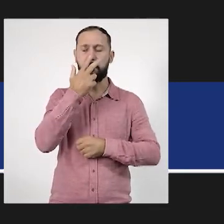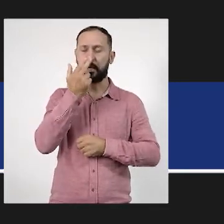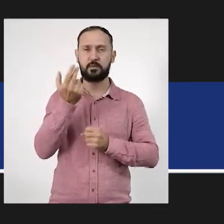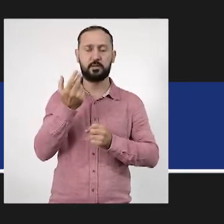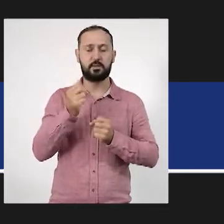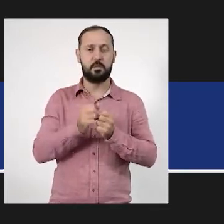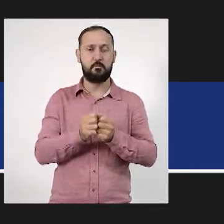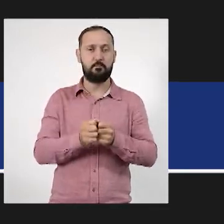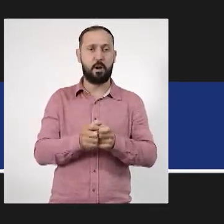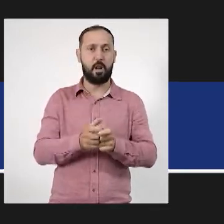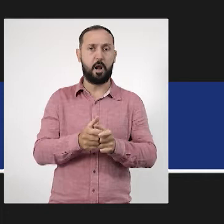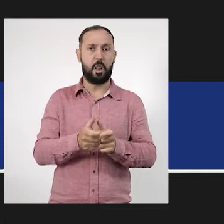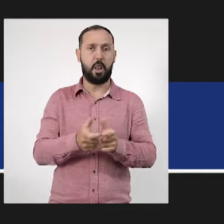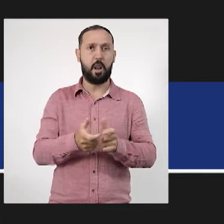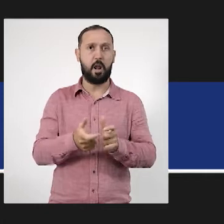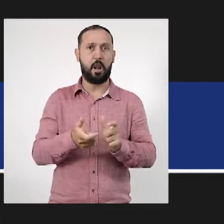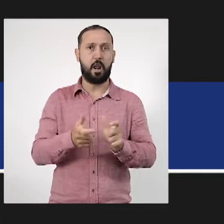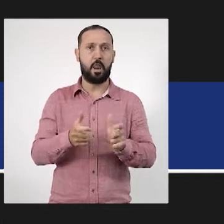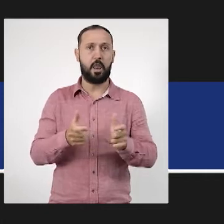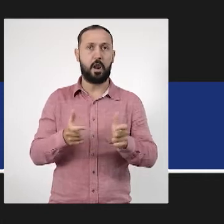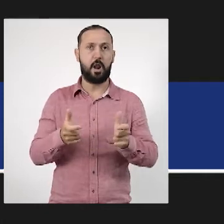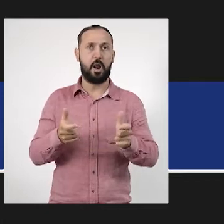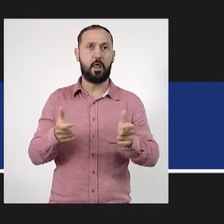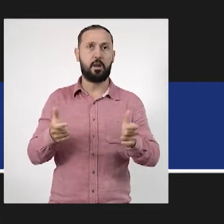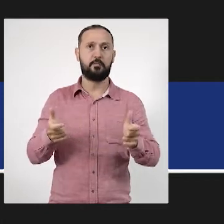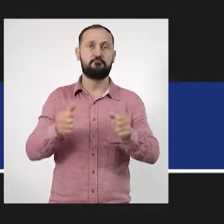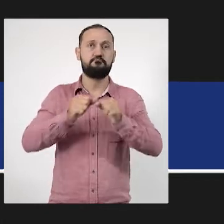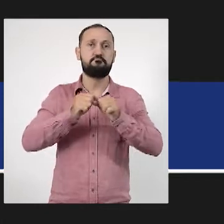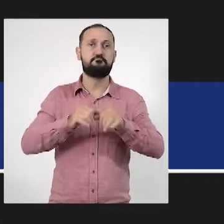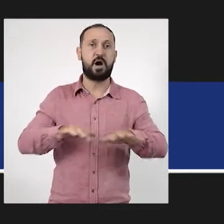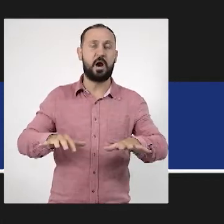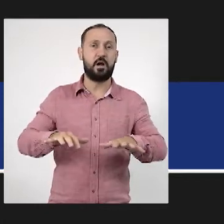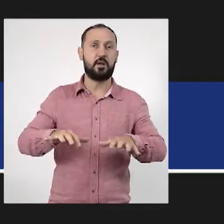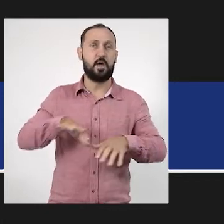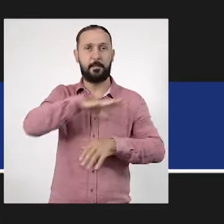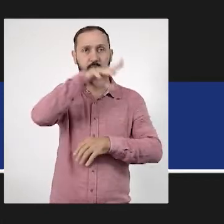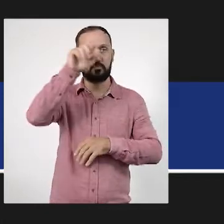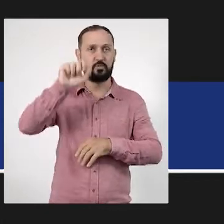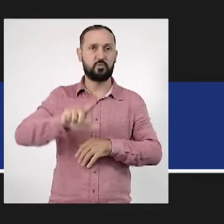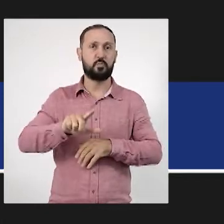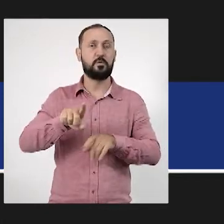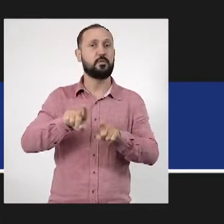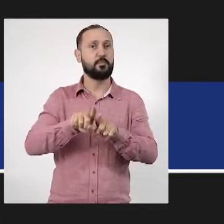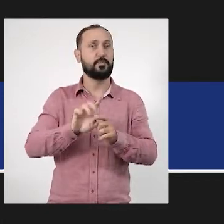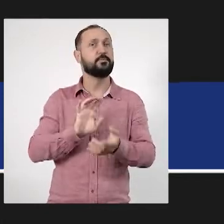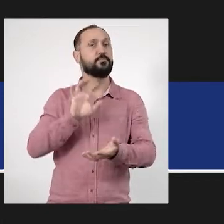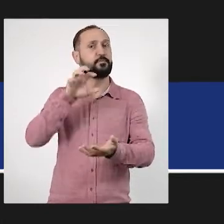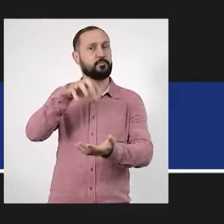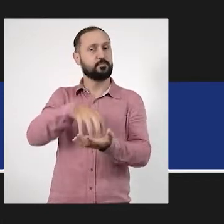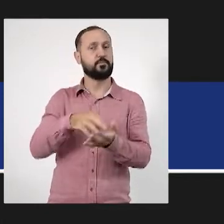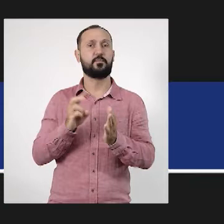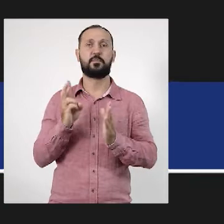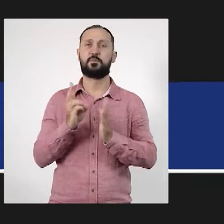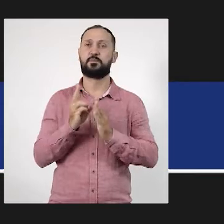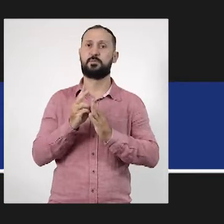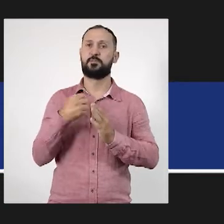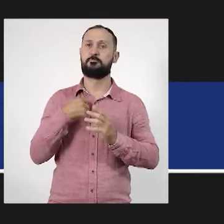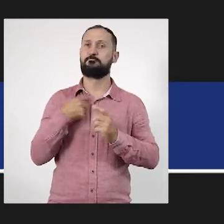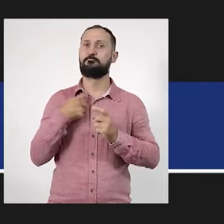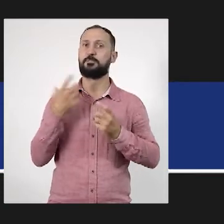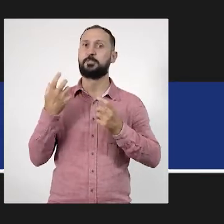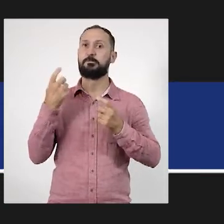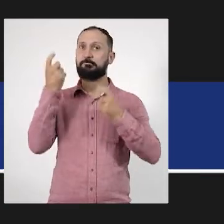um estouro desse coronavírus, desse Covid-19 no Estado e na aldeia indígena, o que me